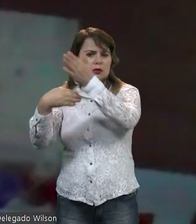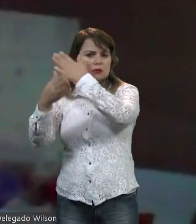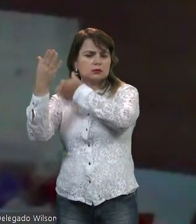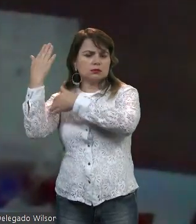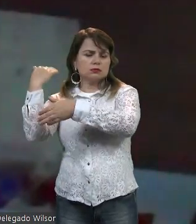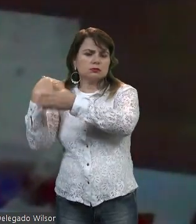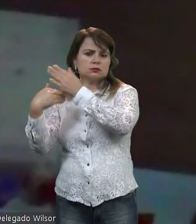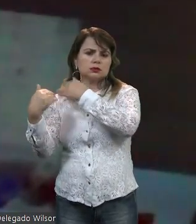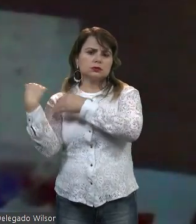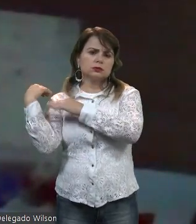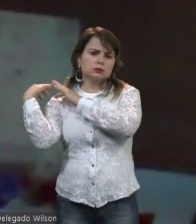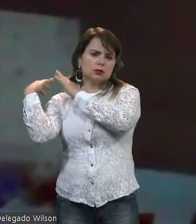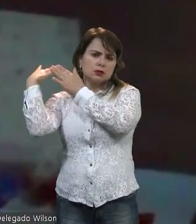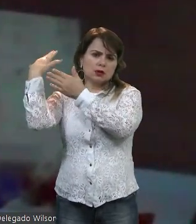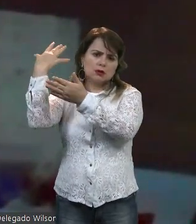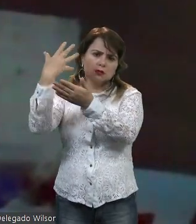país